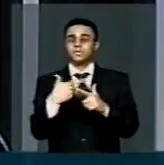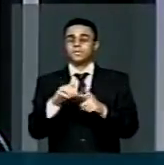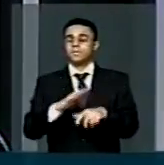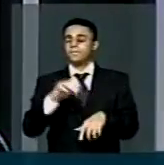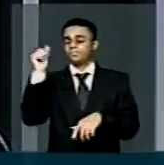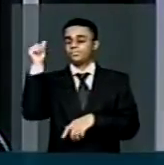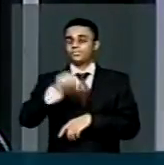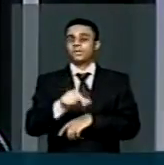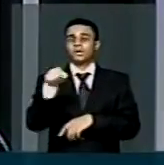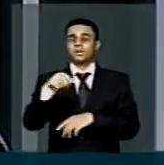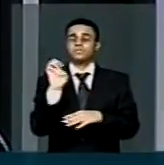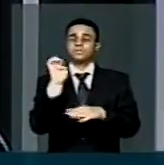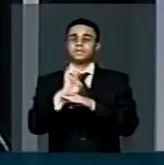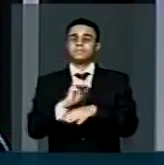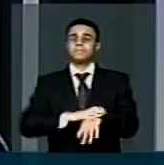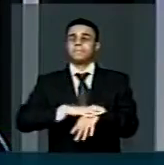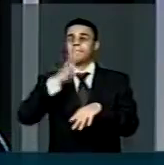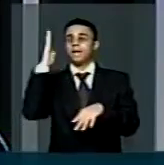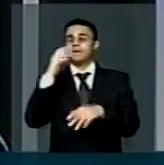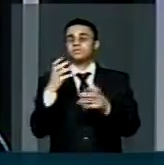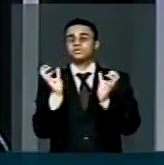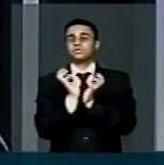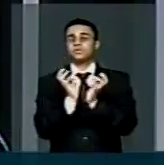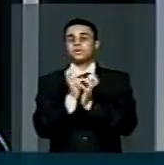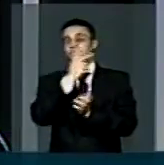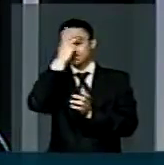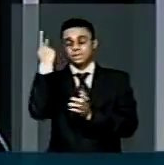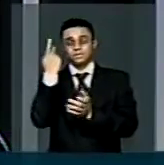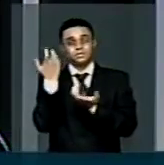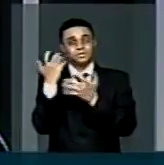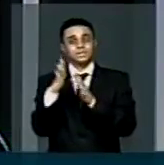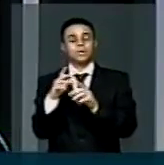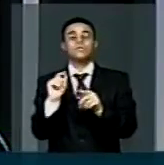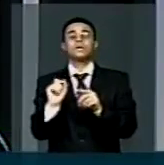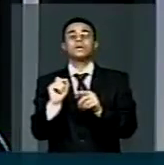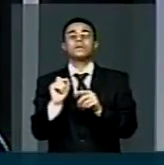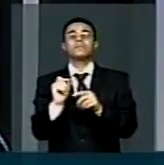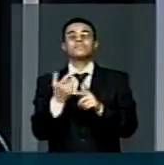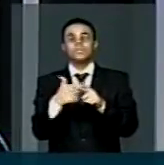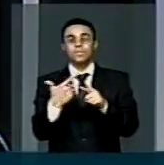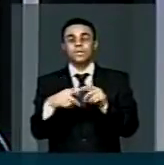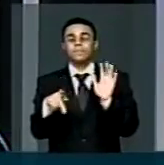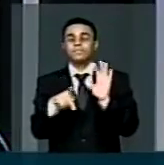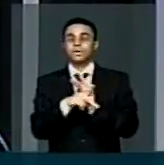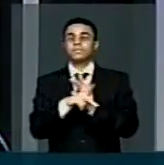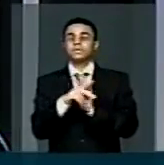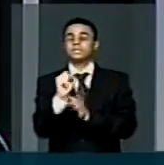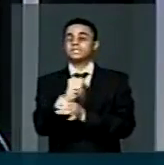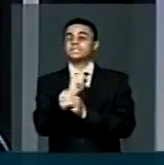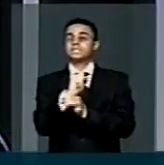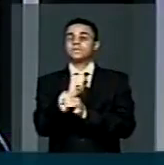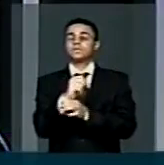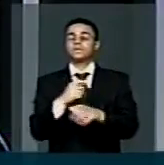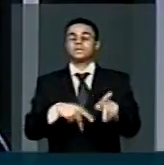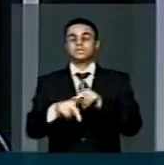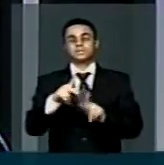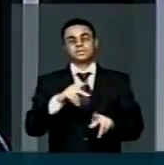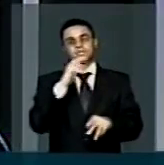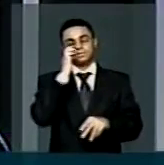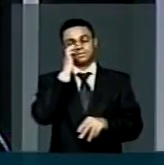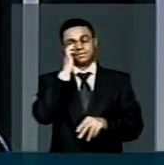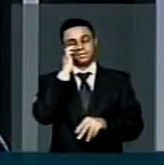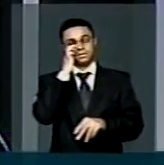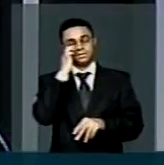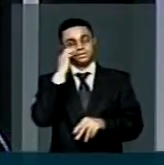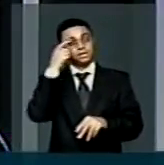Estado, que mais revoltam e chocam todos nós, é o problema da saúde pública, da segurança pública, desculpa. A gente achava que a